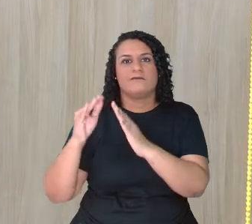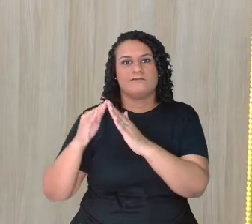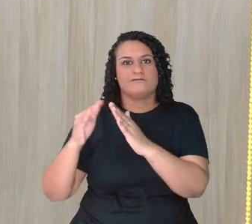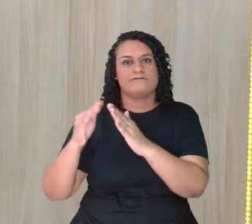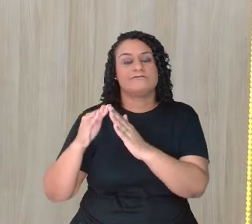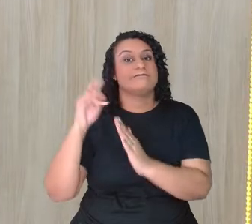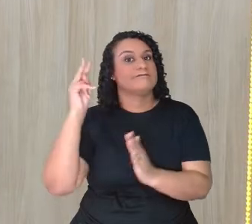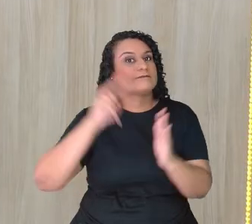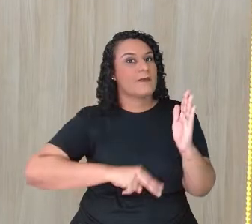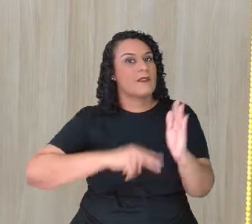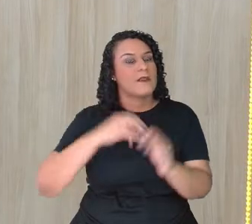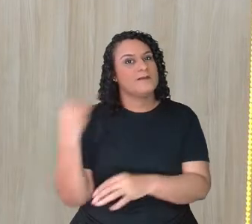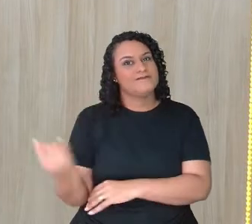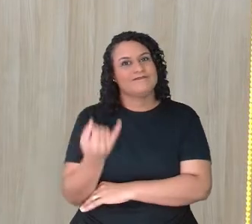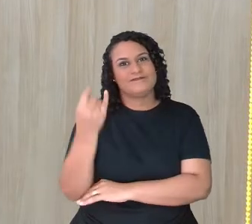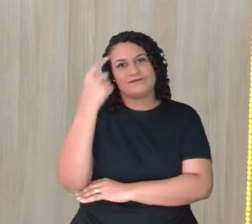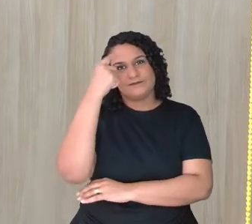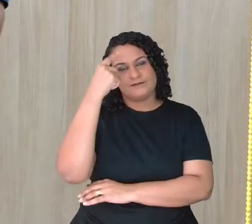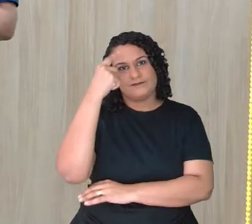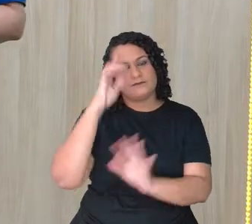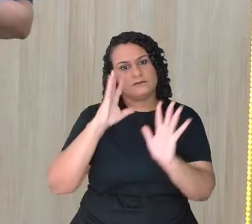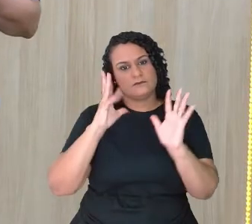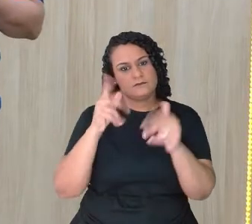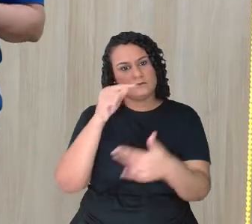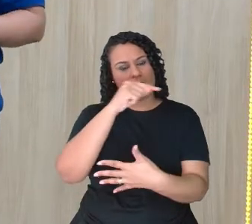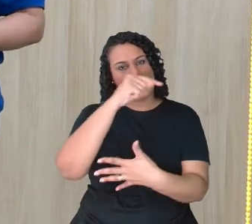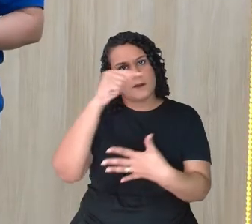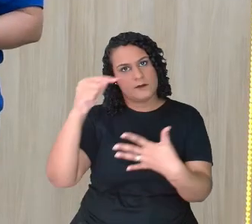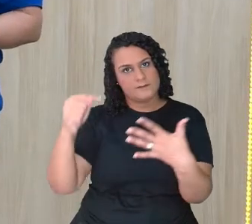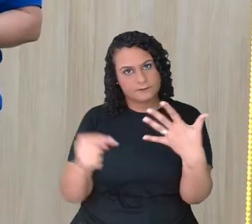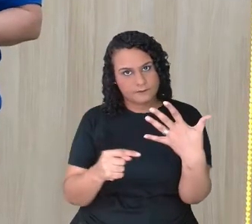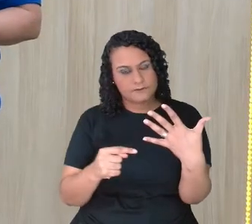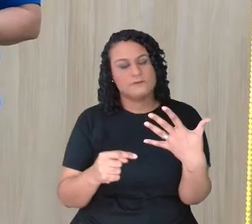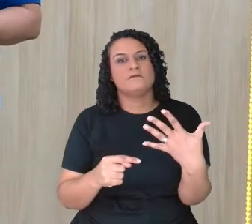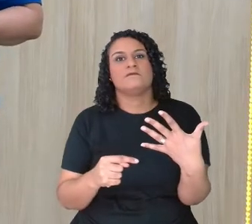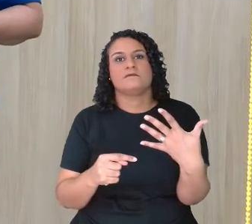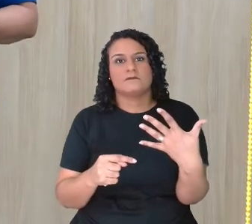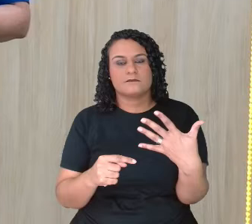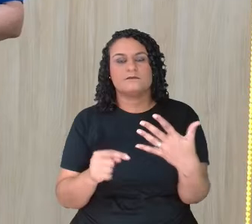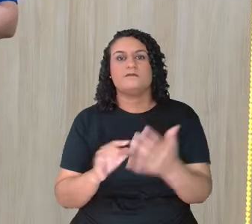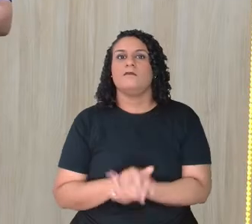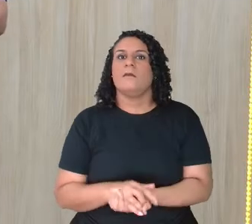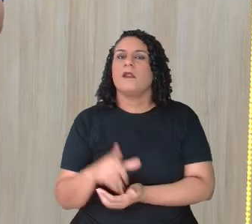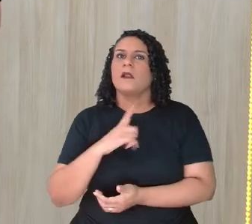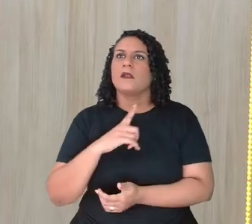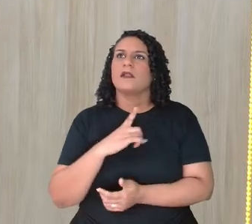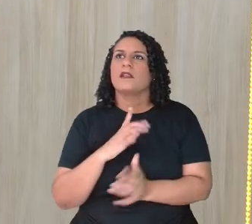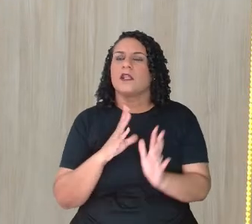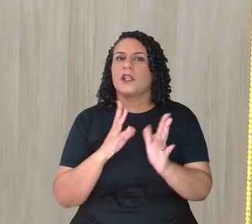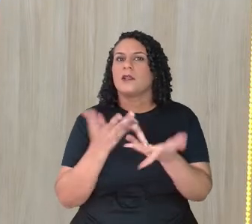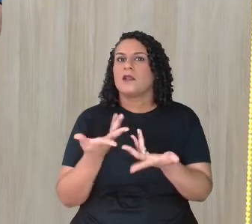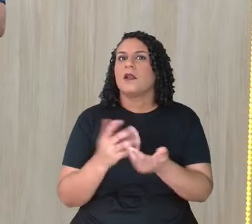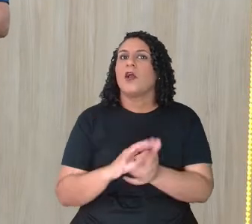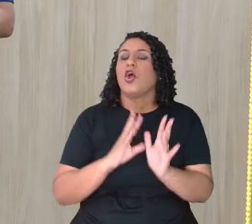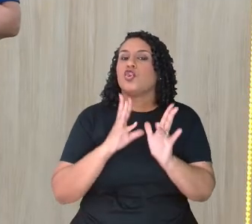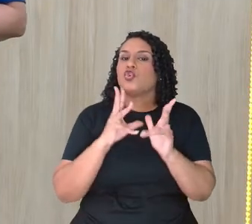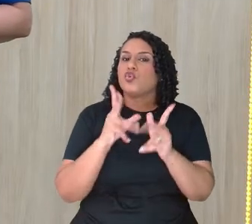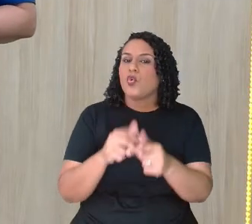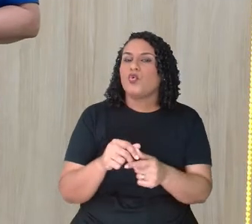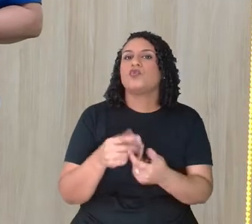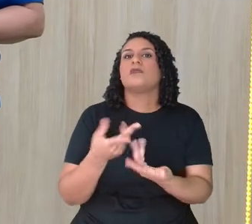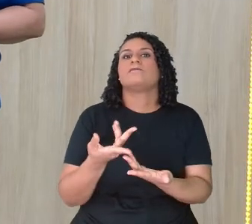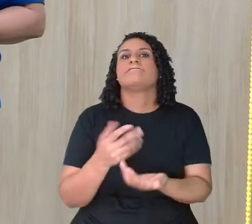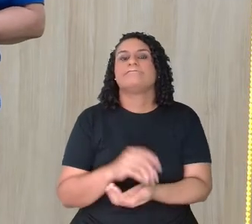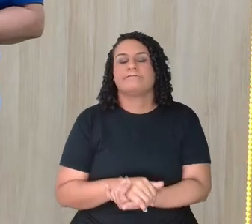importante pensar em todos esses aspectos que envolve, não é, toda a trama que está sendo contada